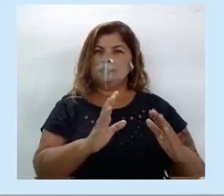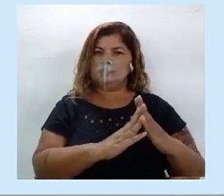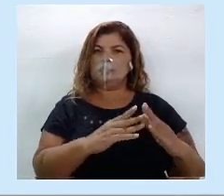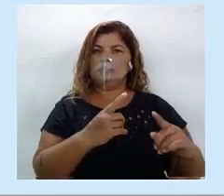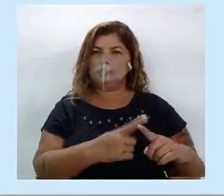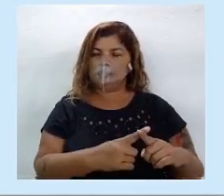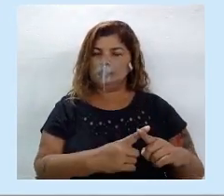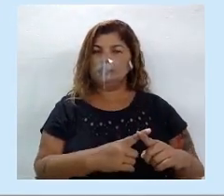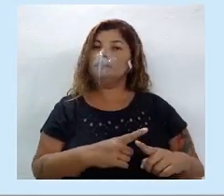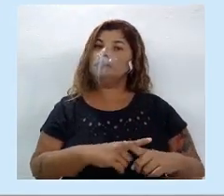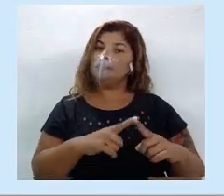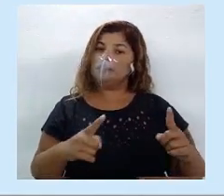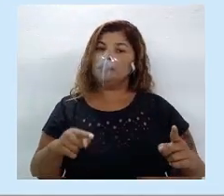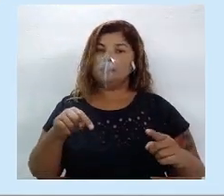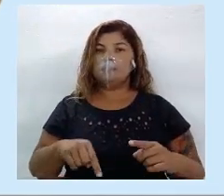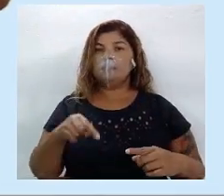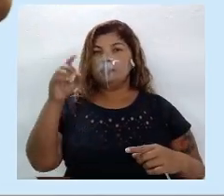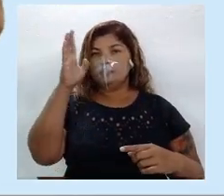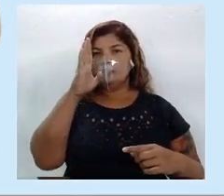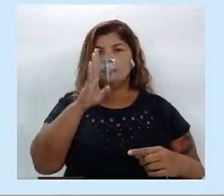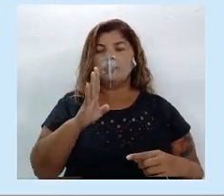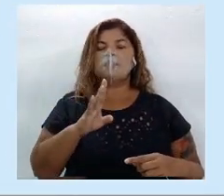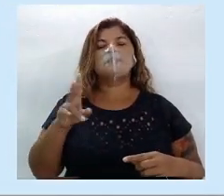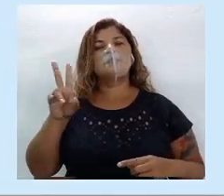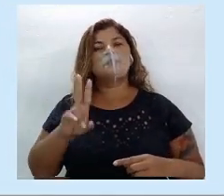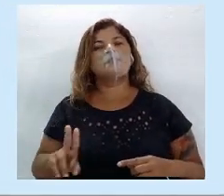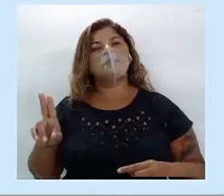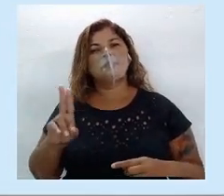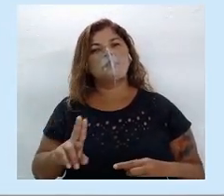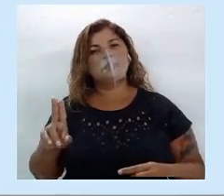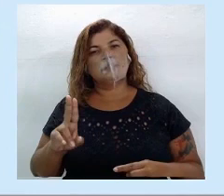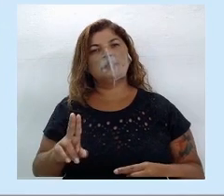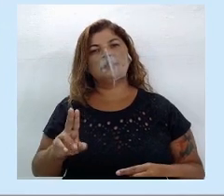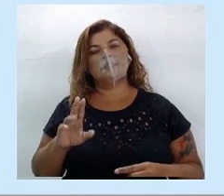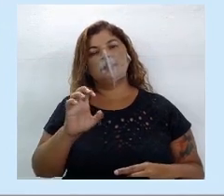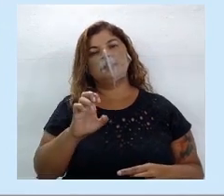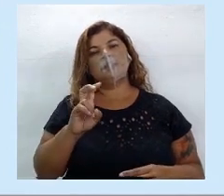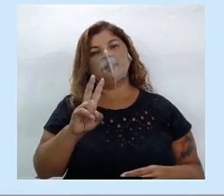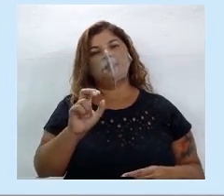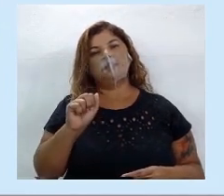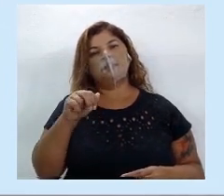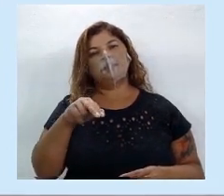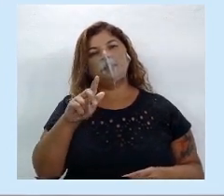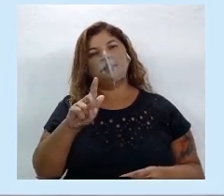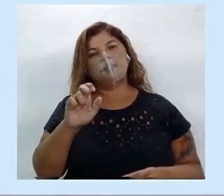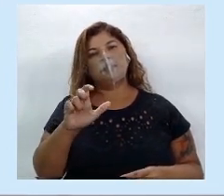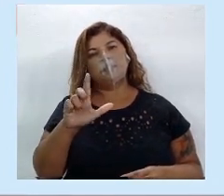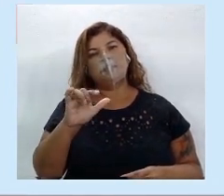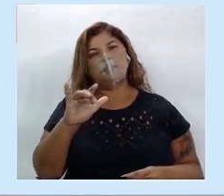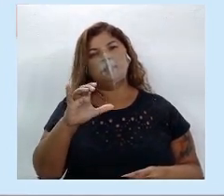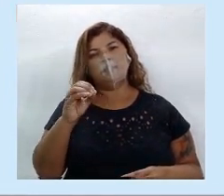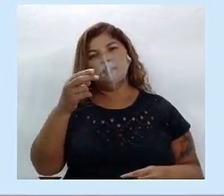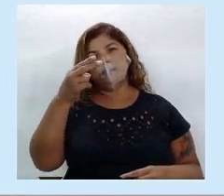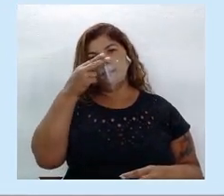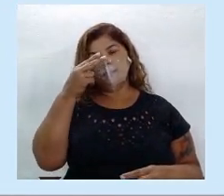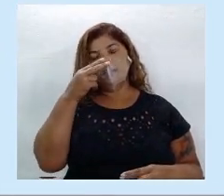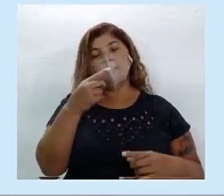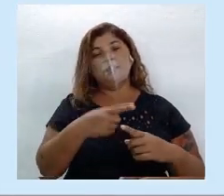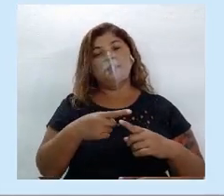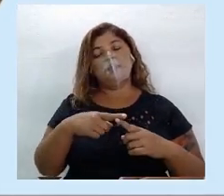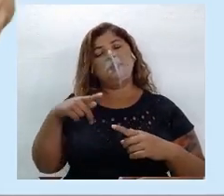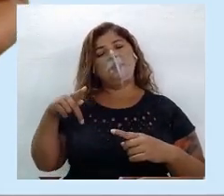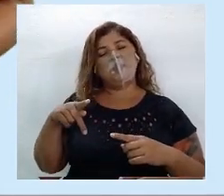Católica. Mas veja só, no Brasil é importante salientar que nós utilizamos o termo evangélico, porque a